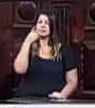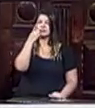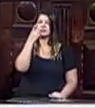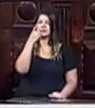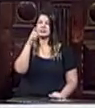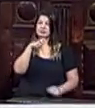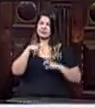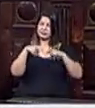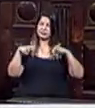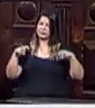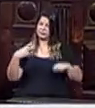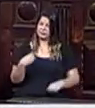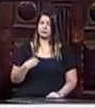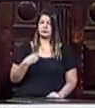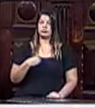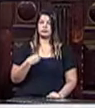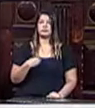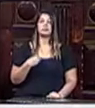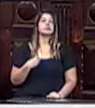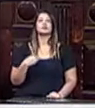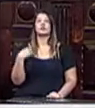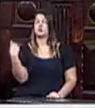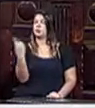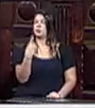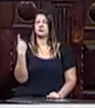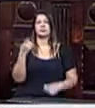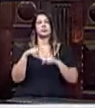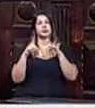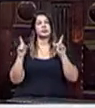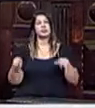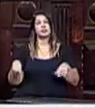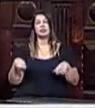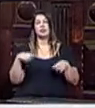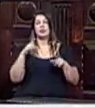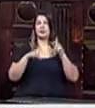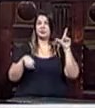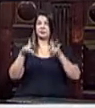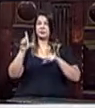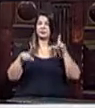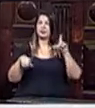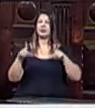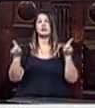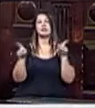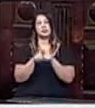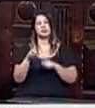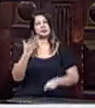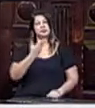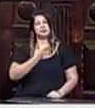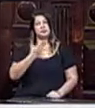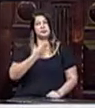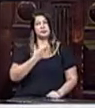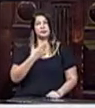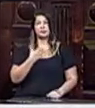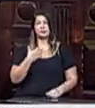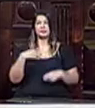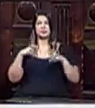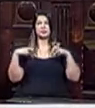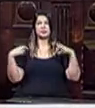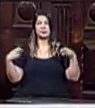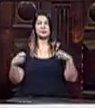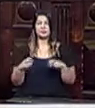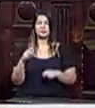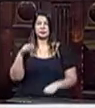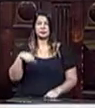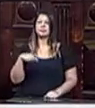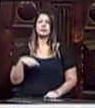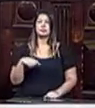senhores deputados presentes, funcionários, imprensa, companheiros e companheiras que ocupam as dependências da